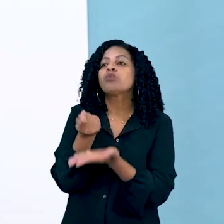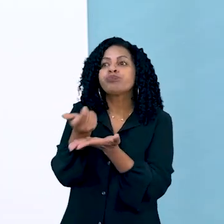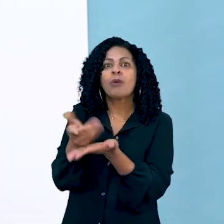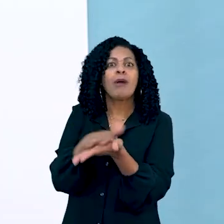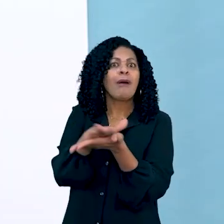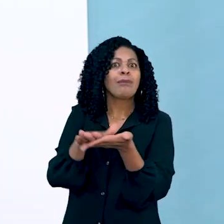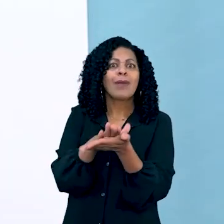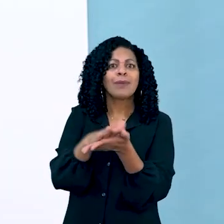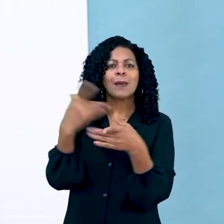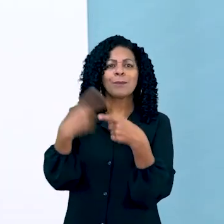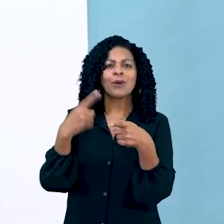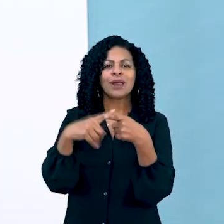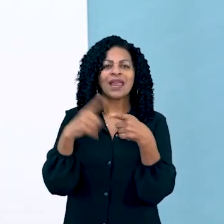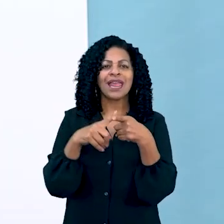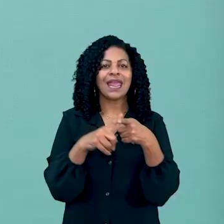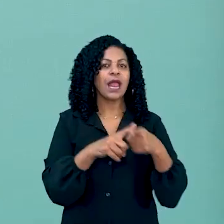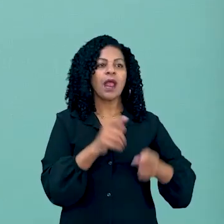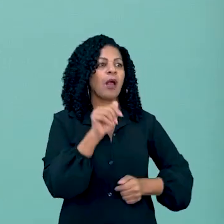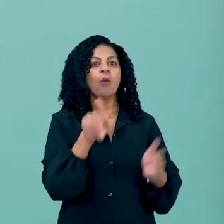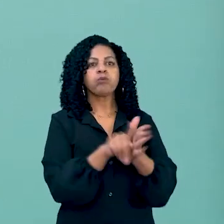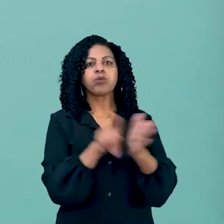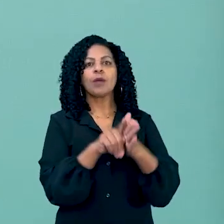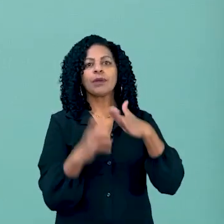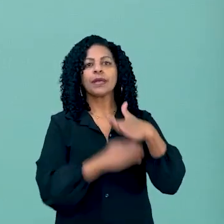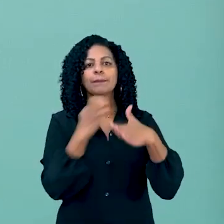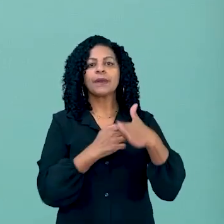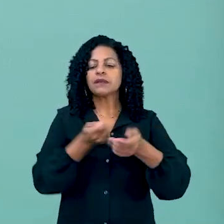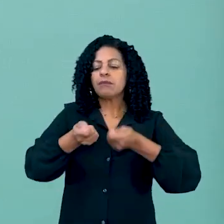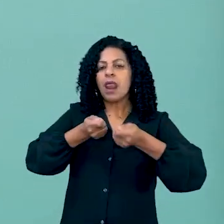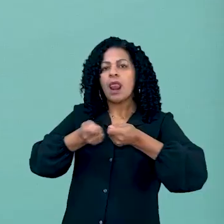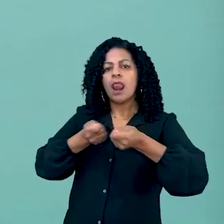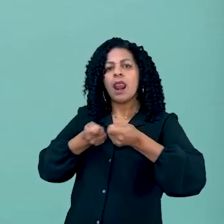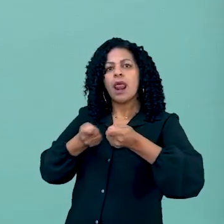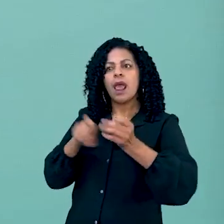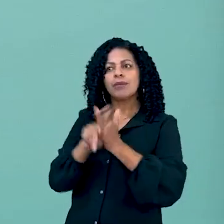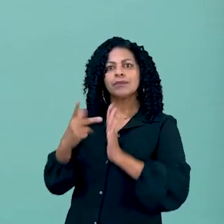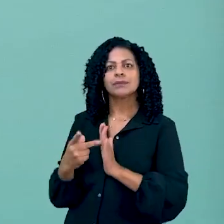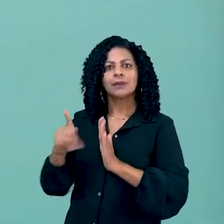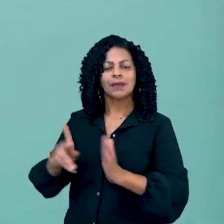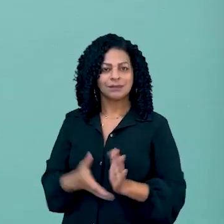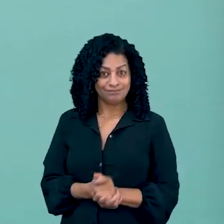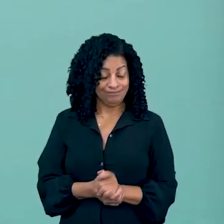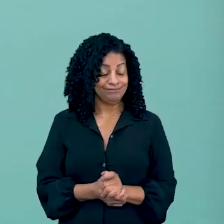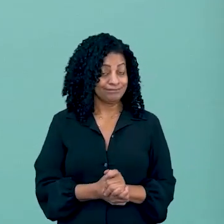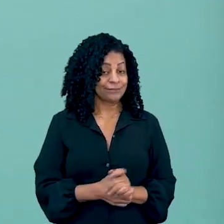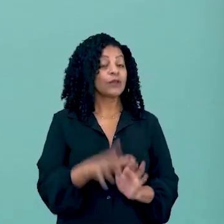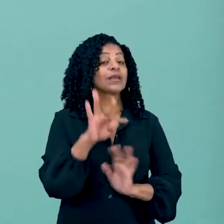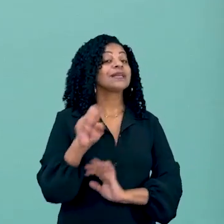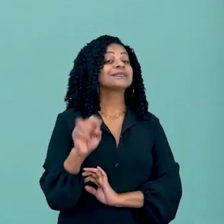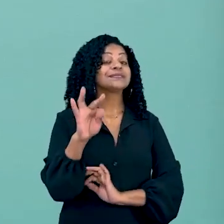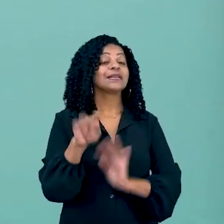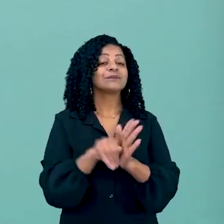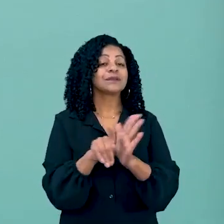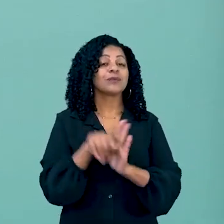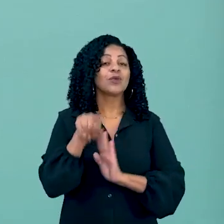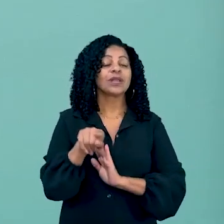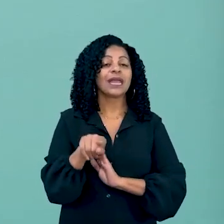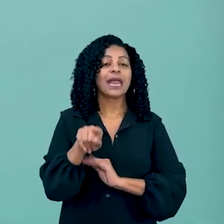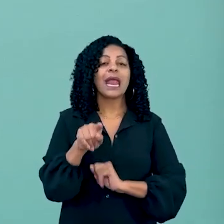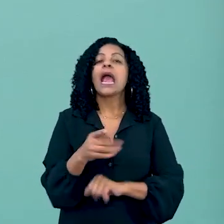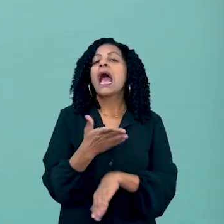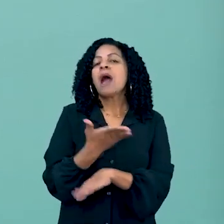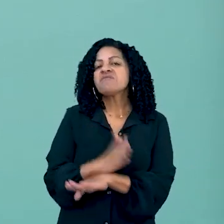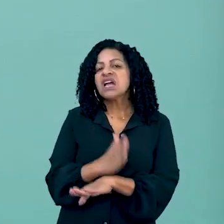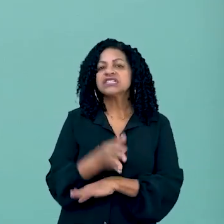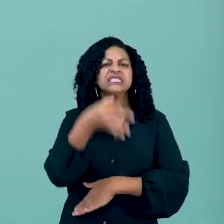conta corrente monitorada pelo empregador. A decisão é da Seção 1 de Dissídios Individuais do TST. Para o colegiado, a